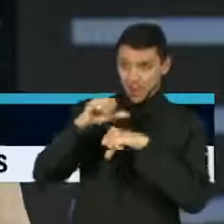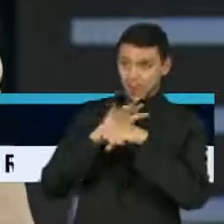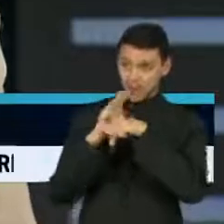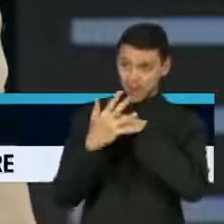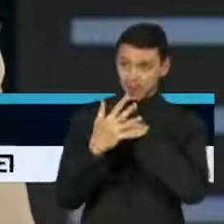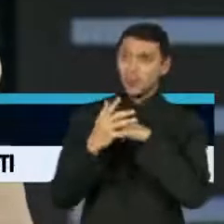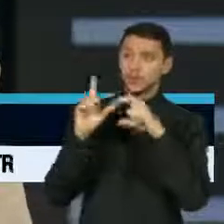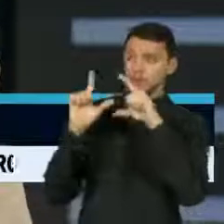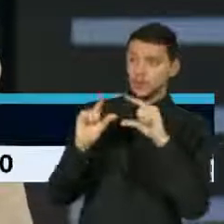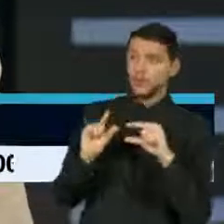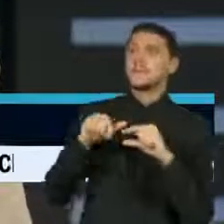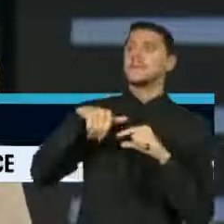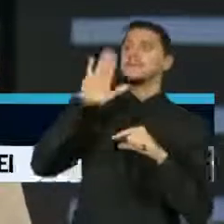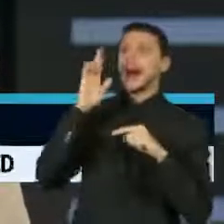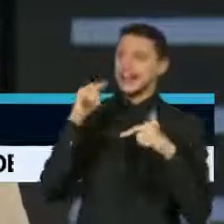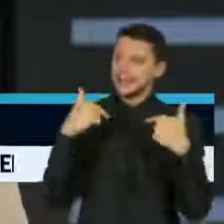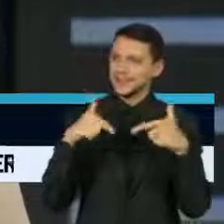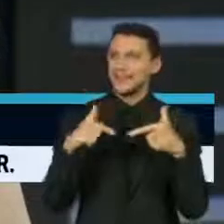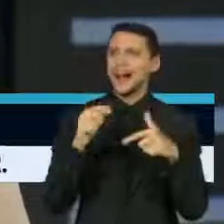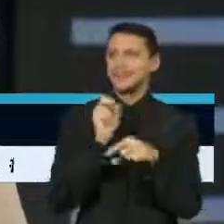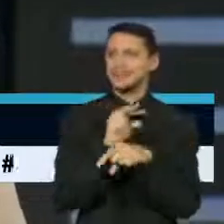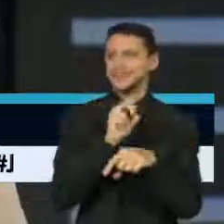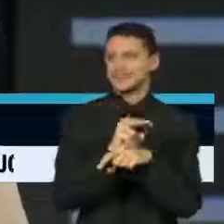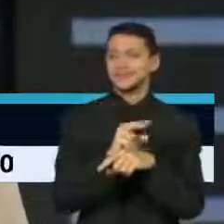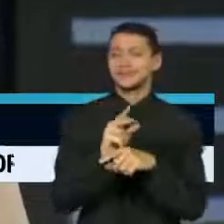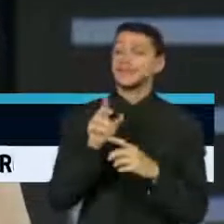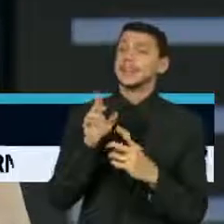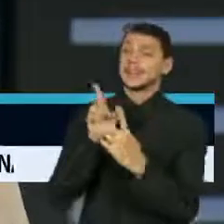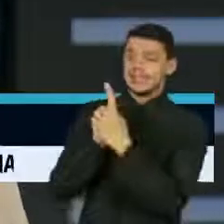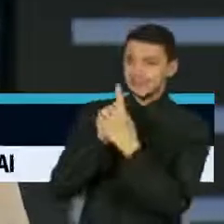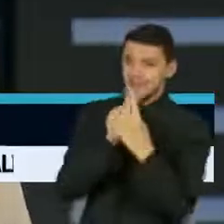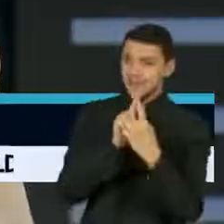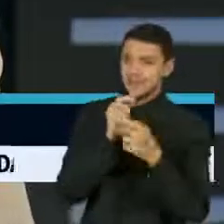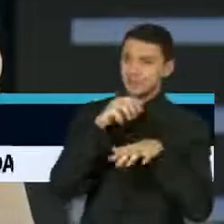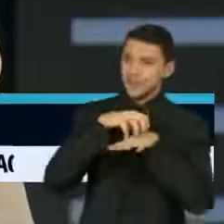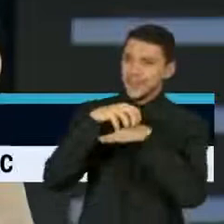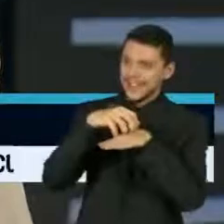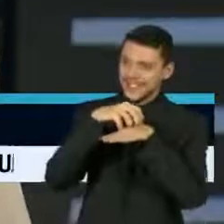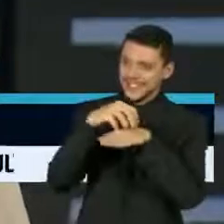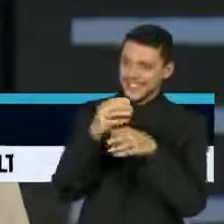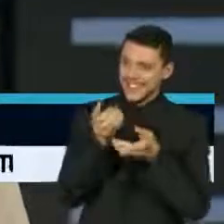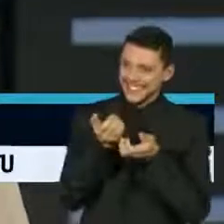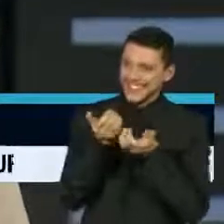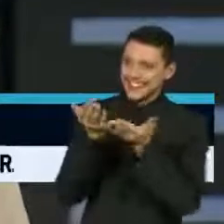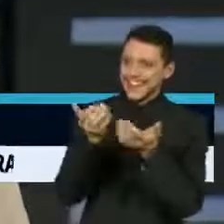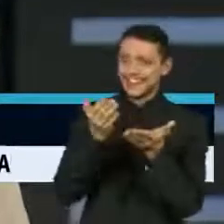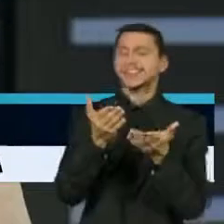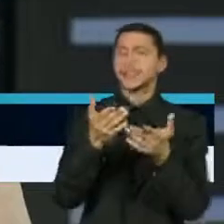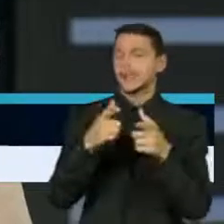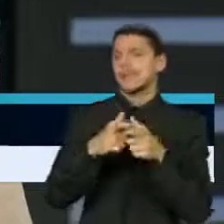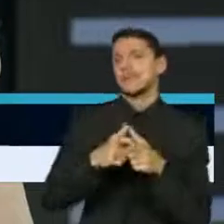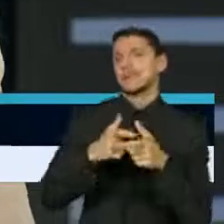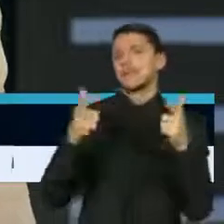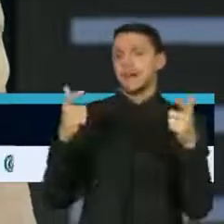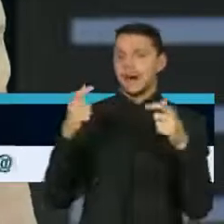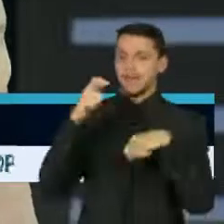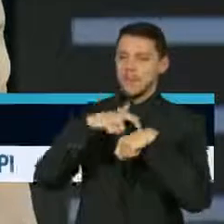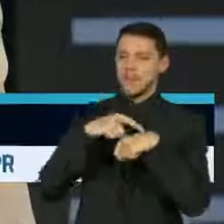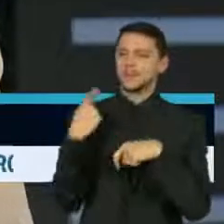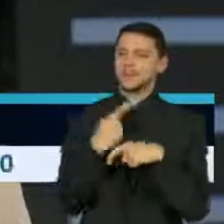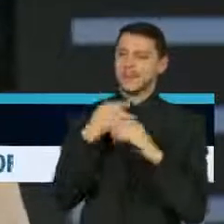empregabilidade serviço de entrega cresceram uma barbaridade nesse modelo de todo mundo tem que ficar em casa e isso